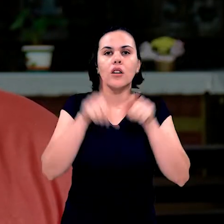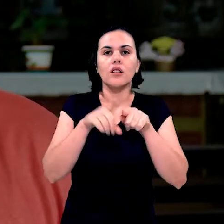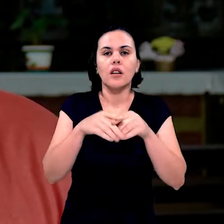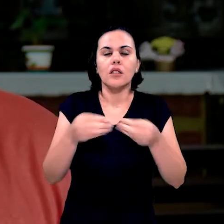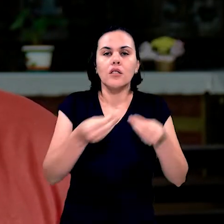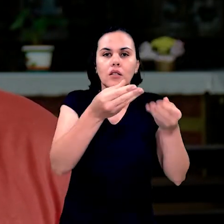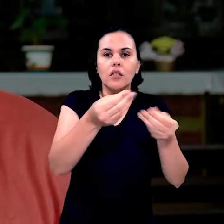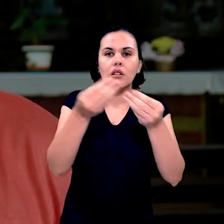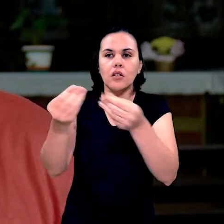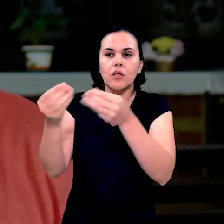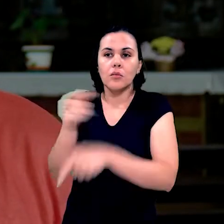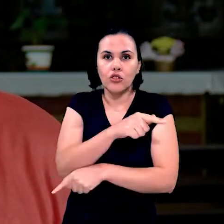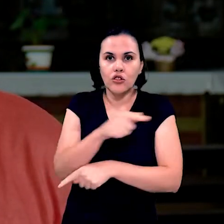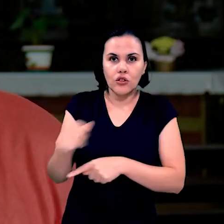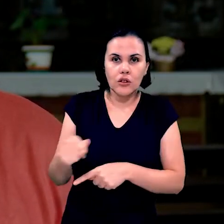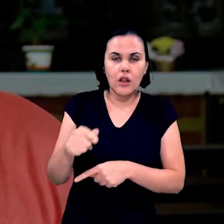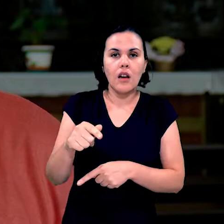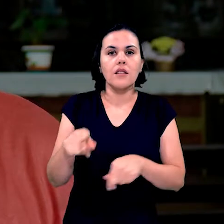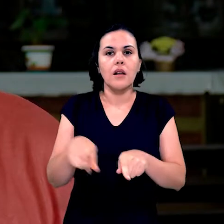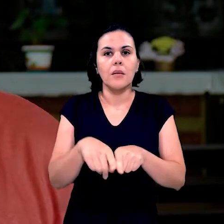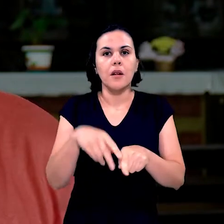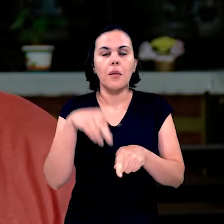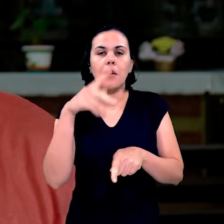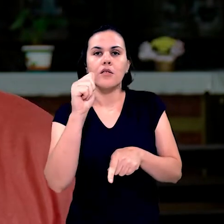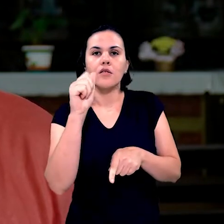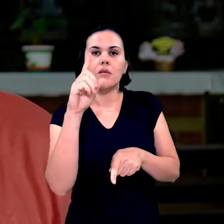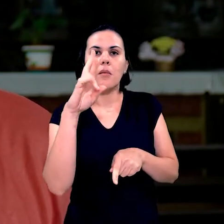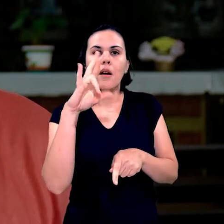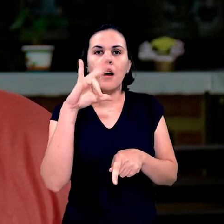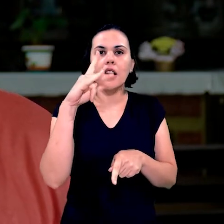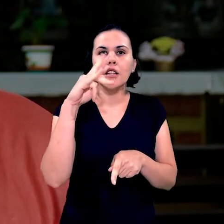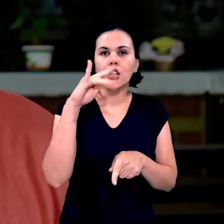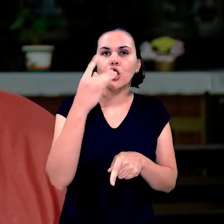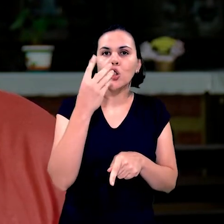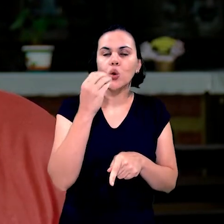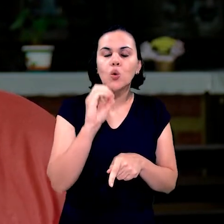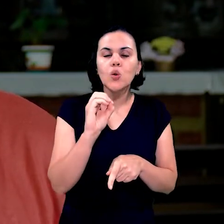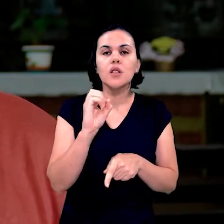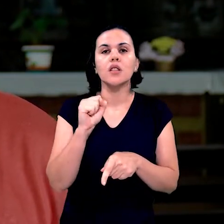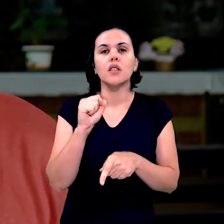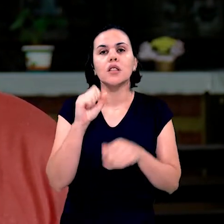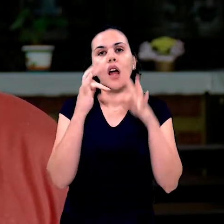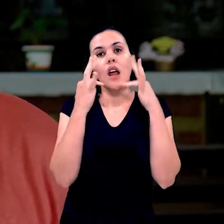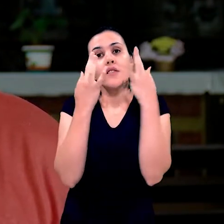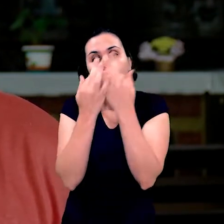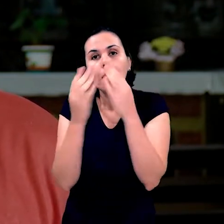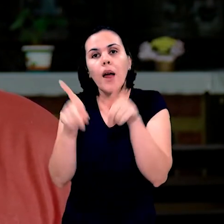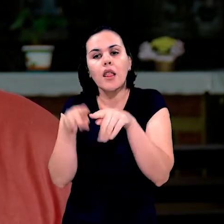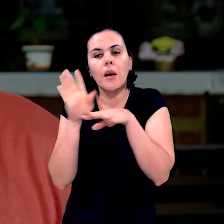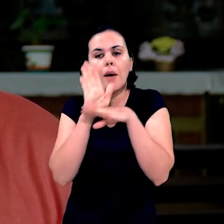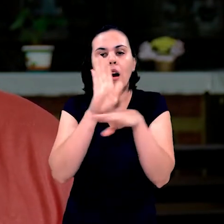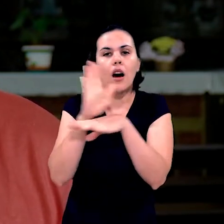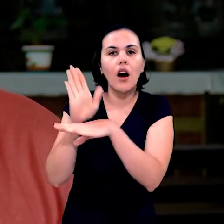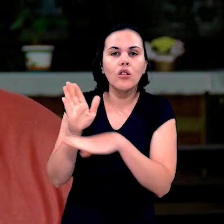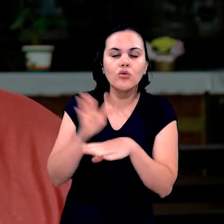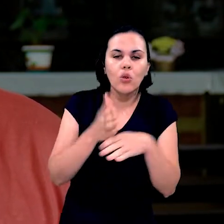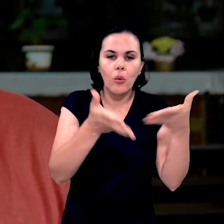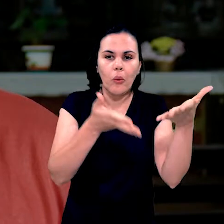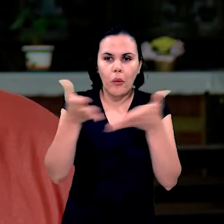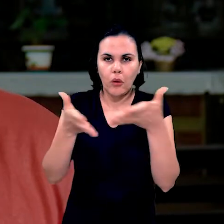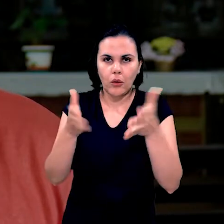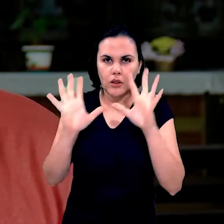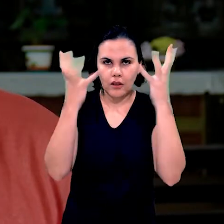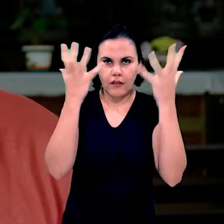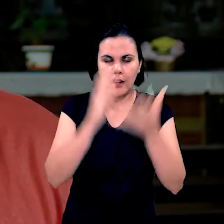de ser servido durante a semana para os padrinhos do centenário, que são as pessoas, as famílias que são convidadas e ajudam